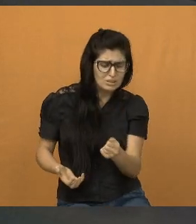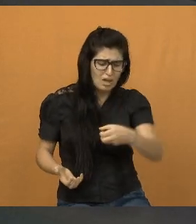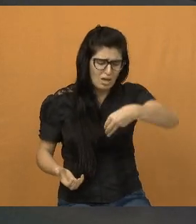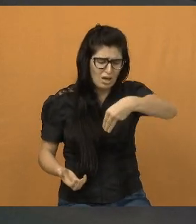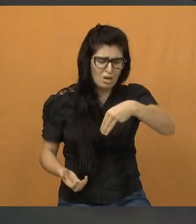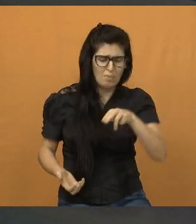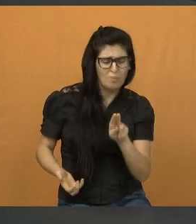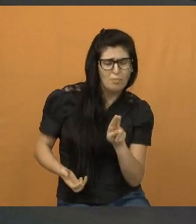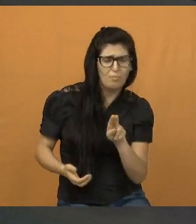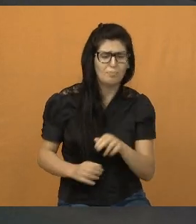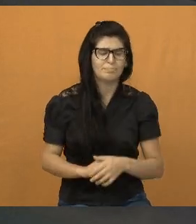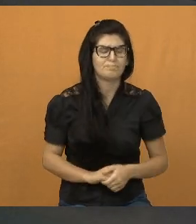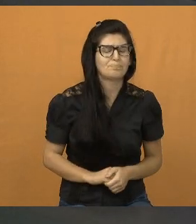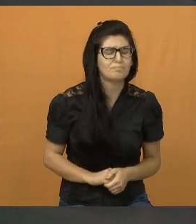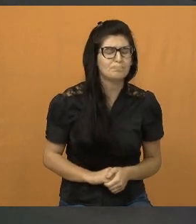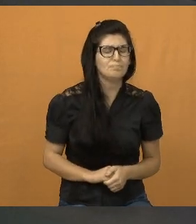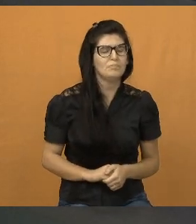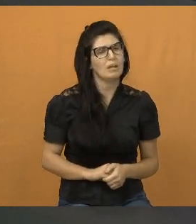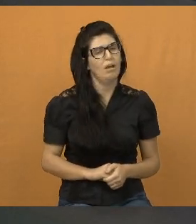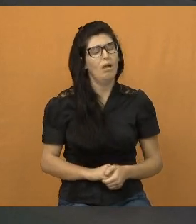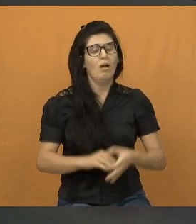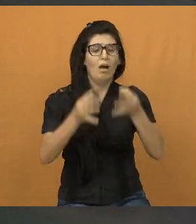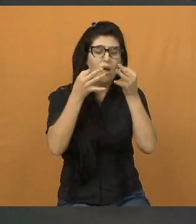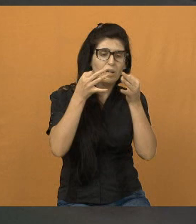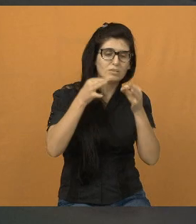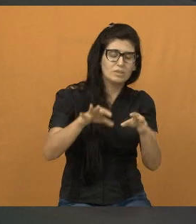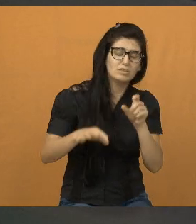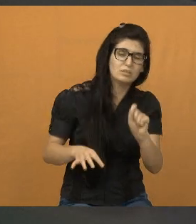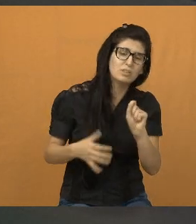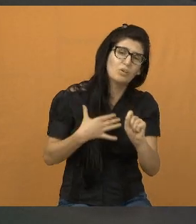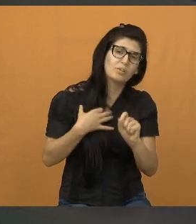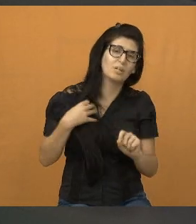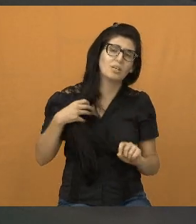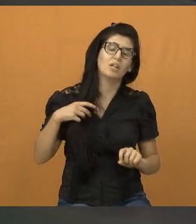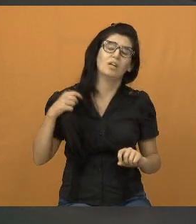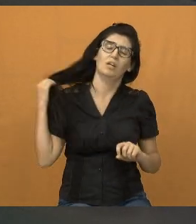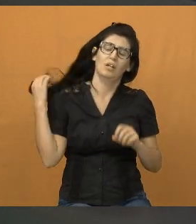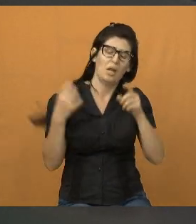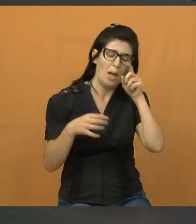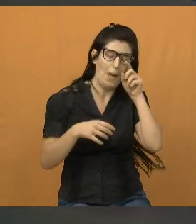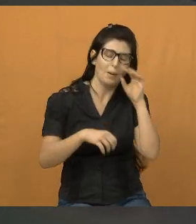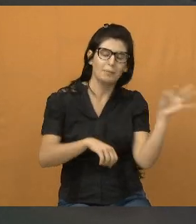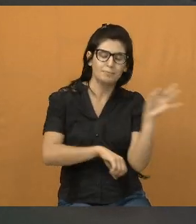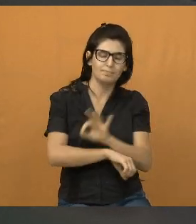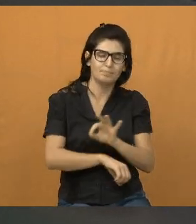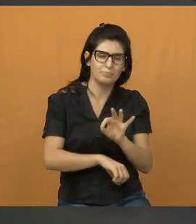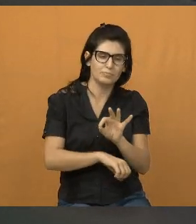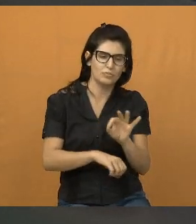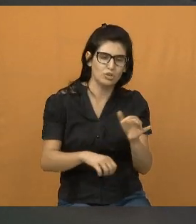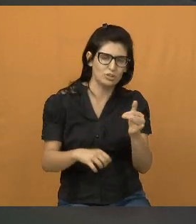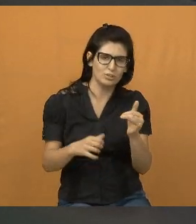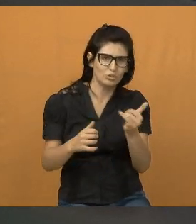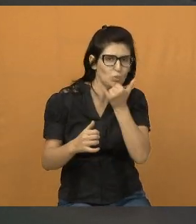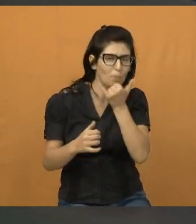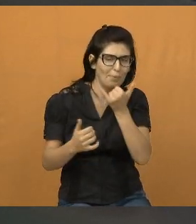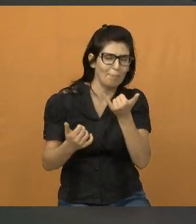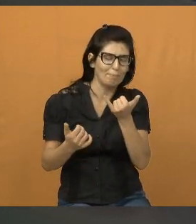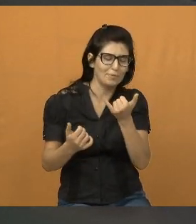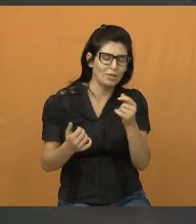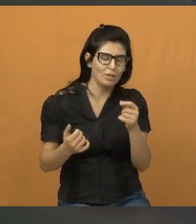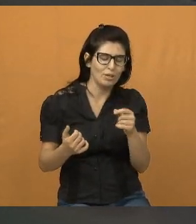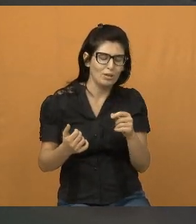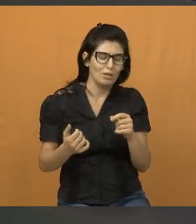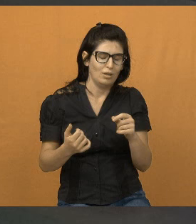na saúde, chama atenção, né? E aqui na parte da vigilância de zoonose, Buchal, você tem aqui